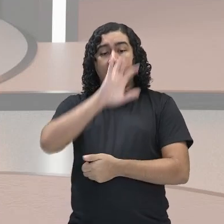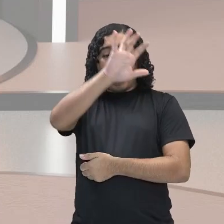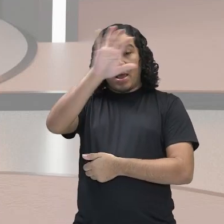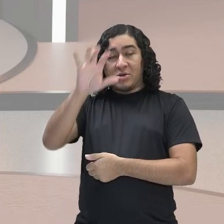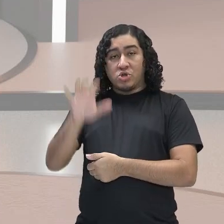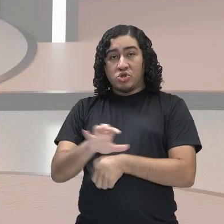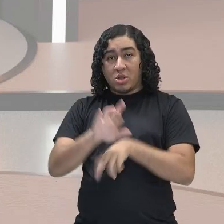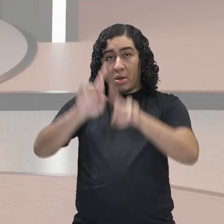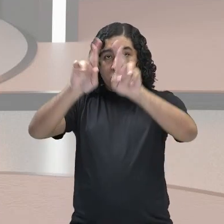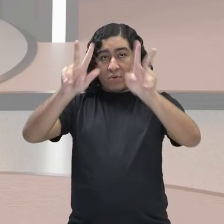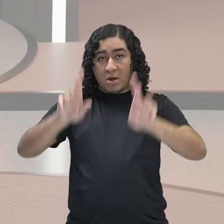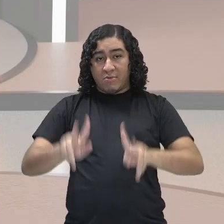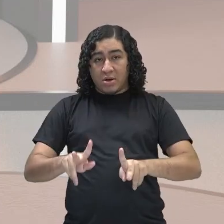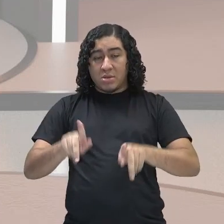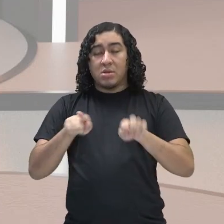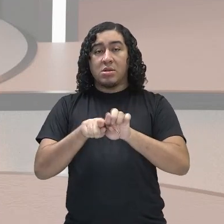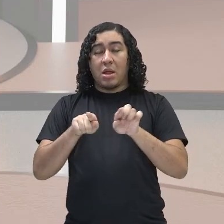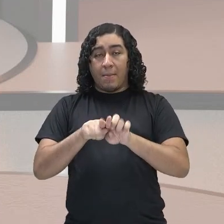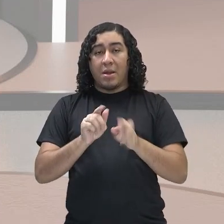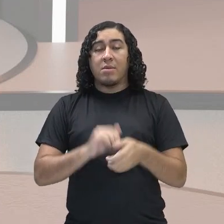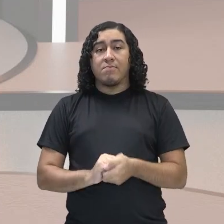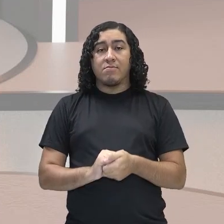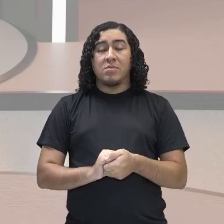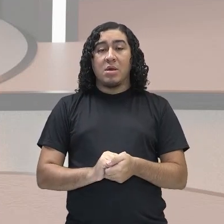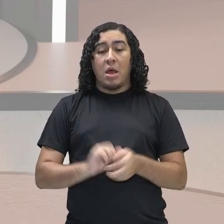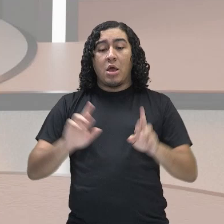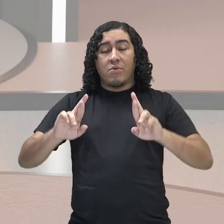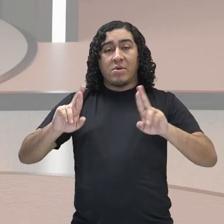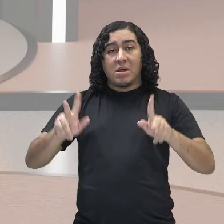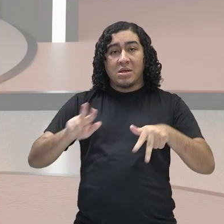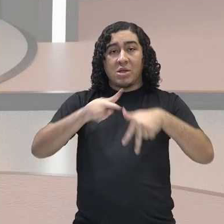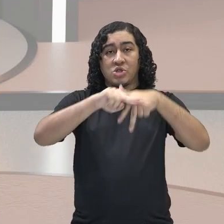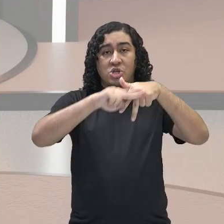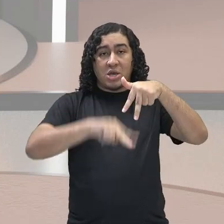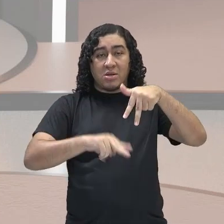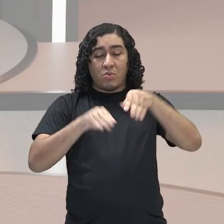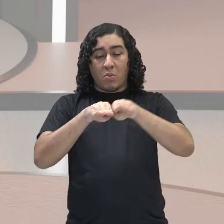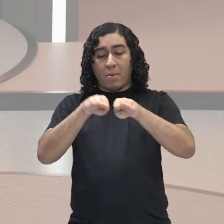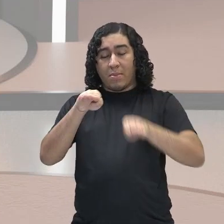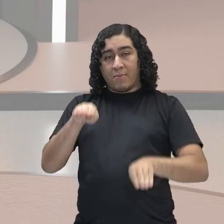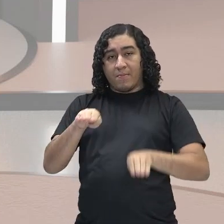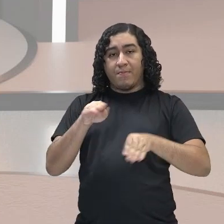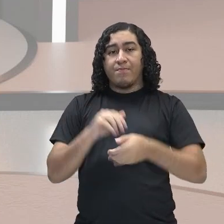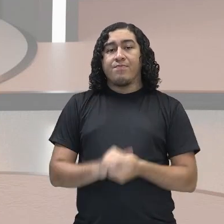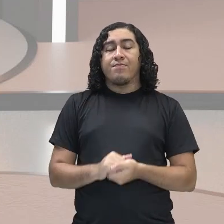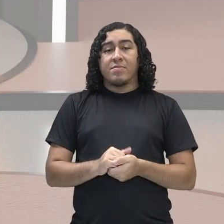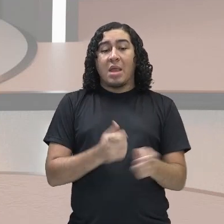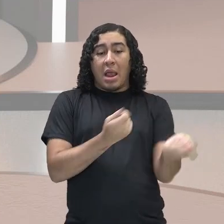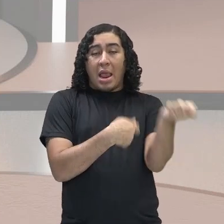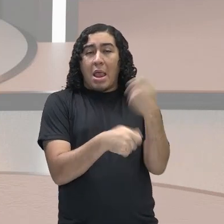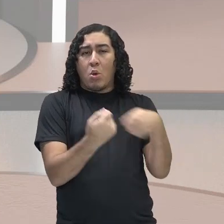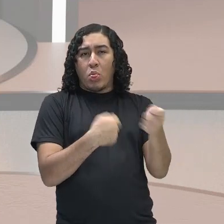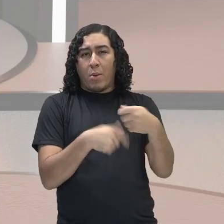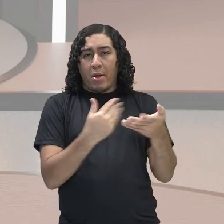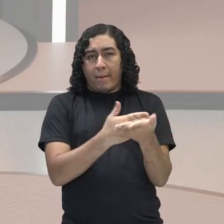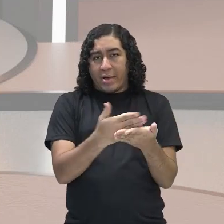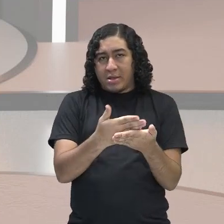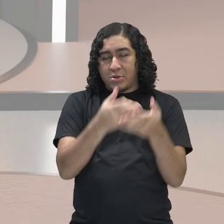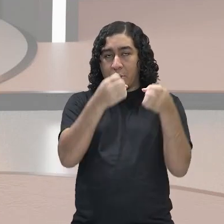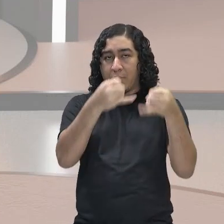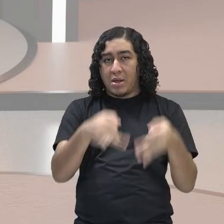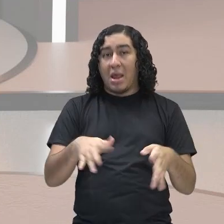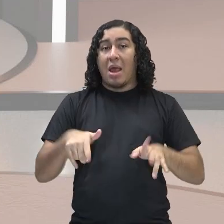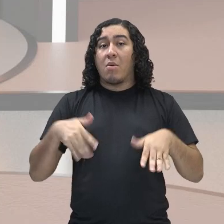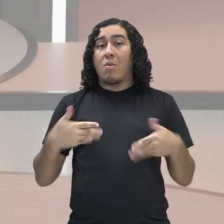desigualdade regional e desigualdade de gênero. A desigualdade econômica é justamente aquela